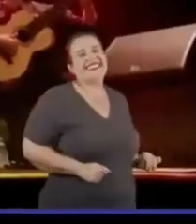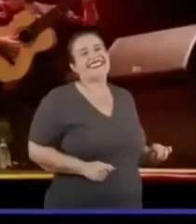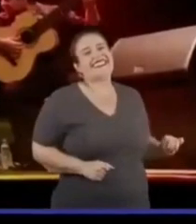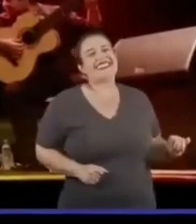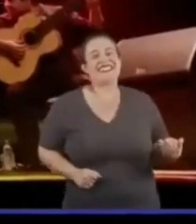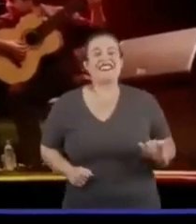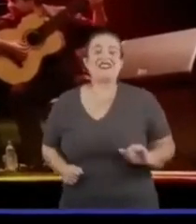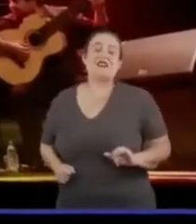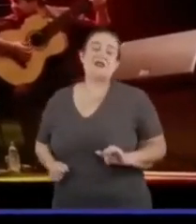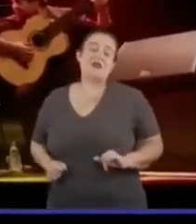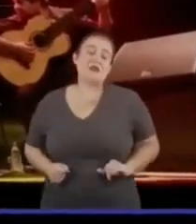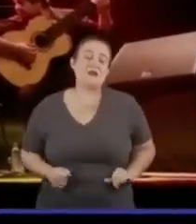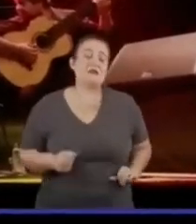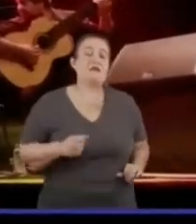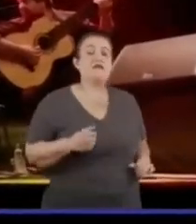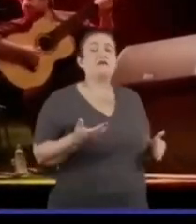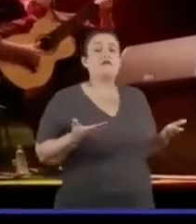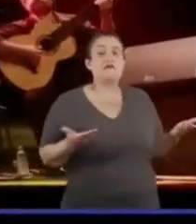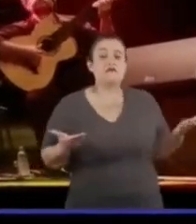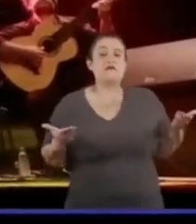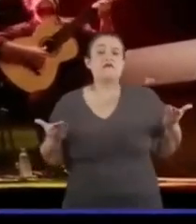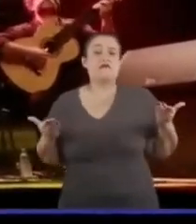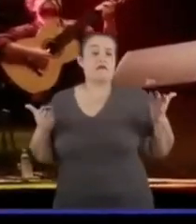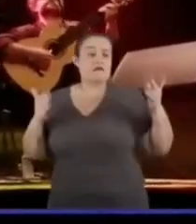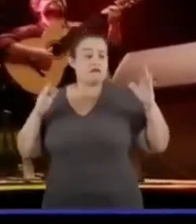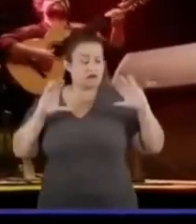meu coração.